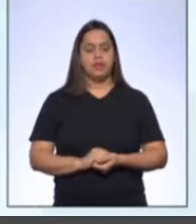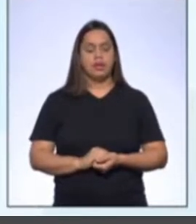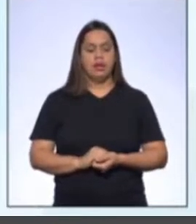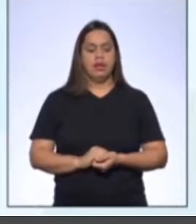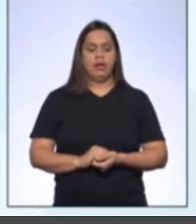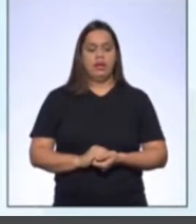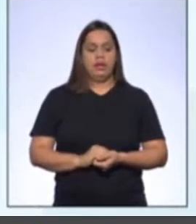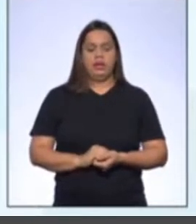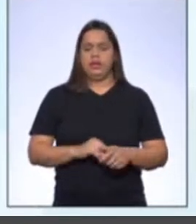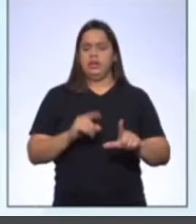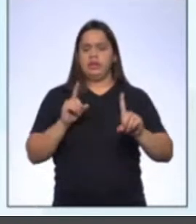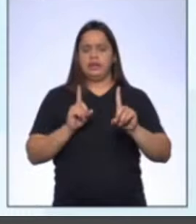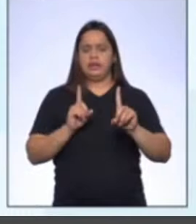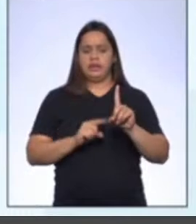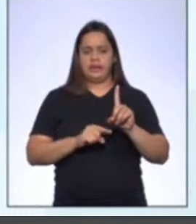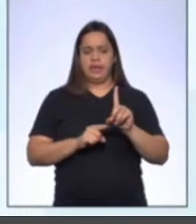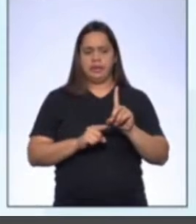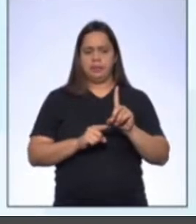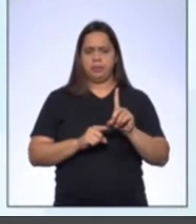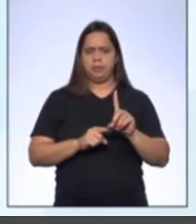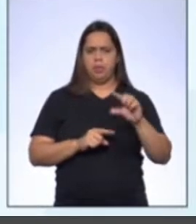alternativa D. Poucos personagens.